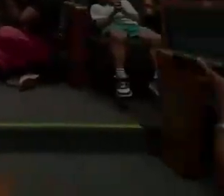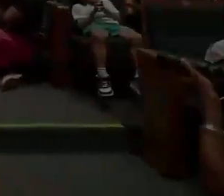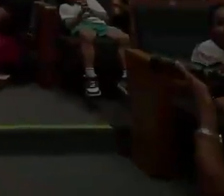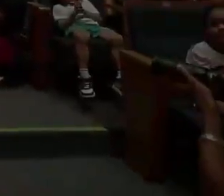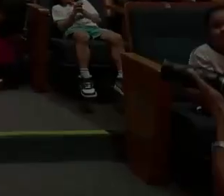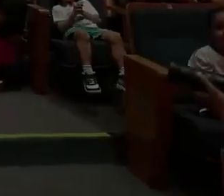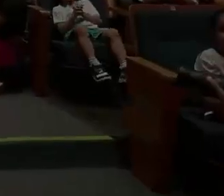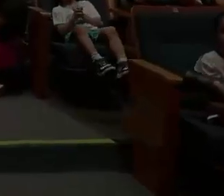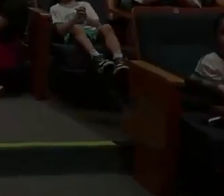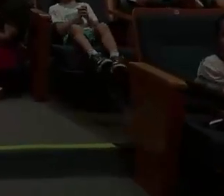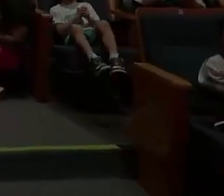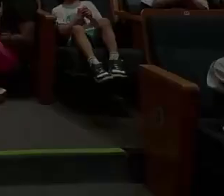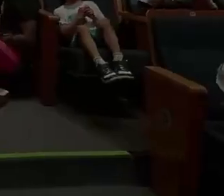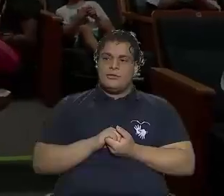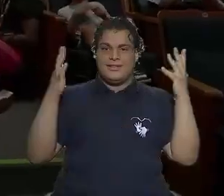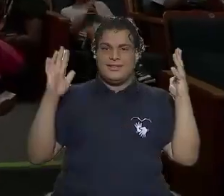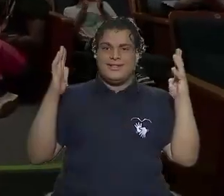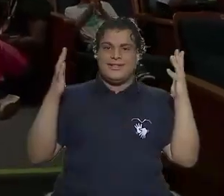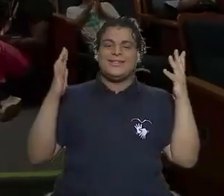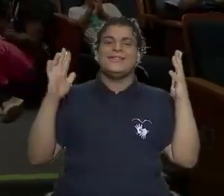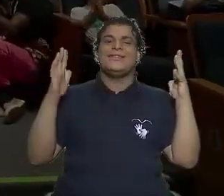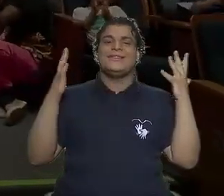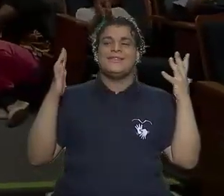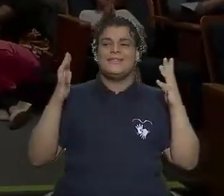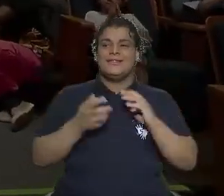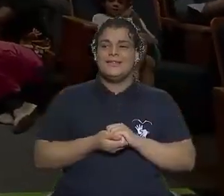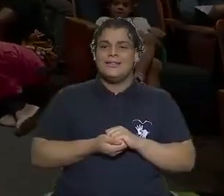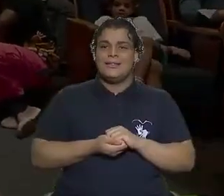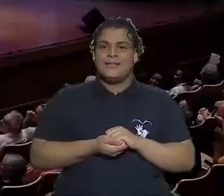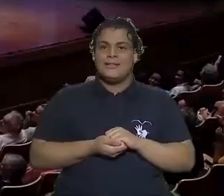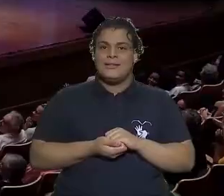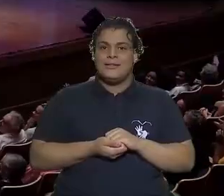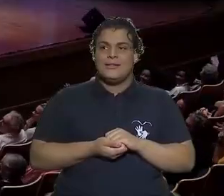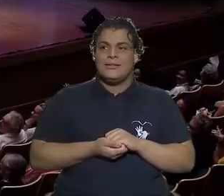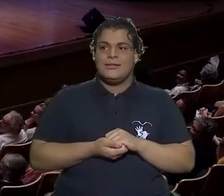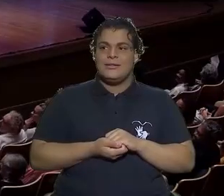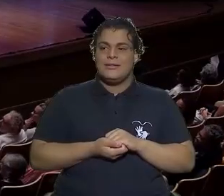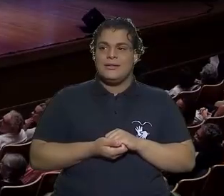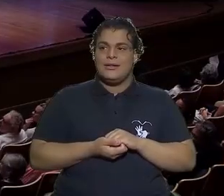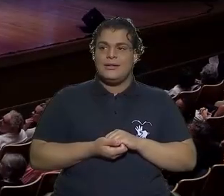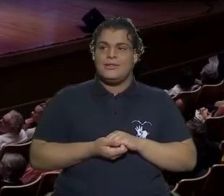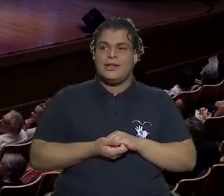9 anos e moro em uma fazenda na zona rural de Araxá.